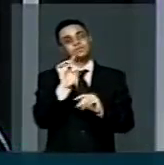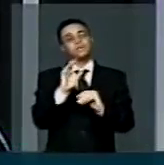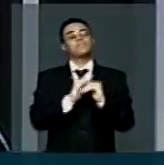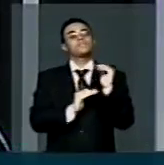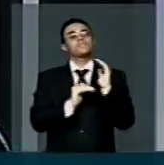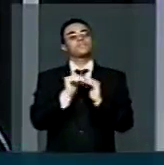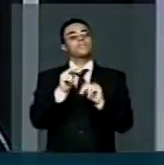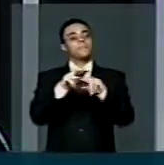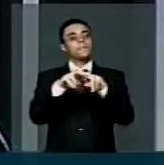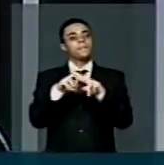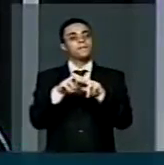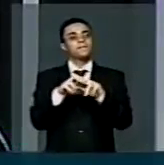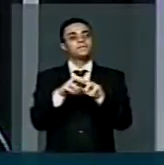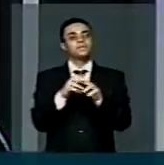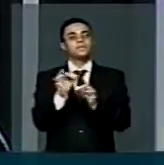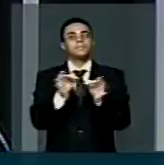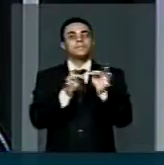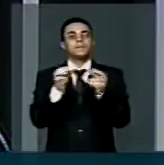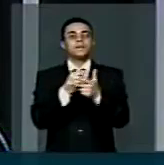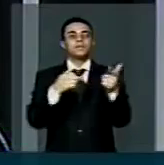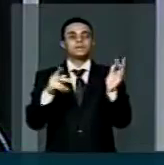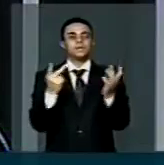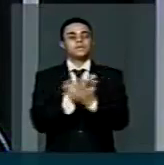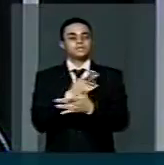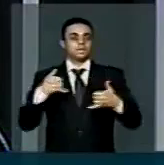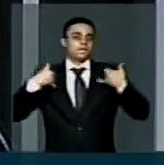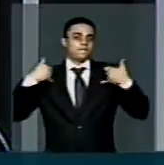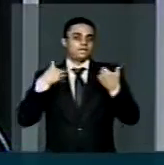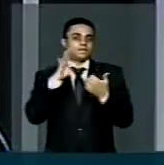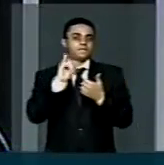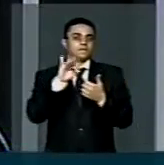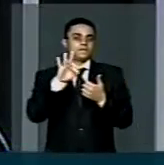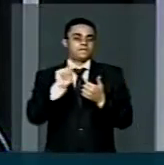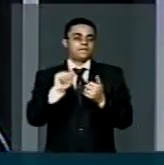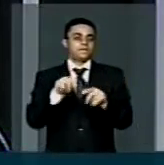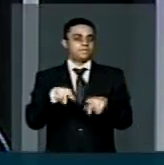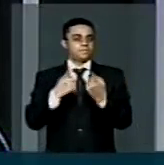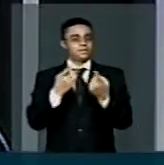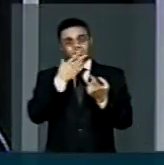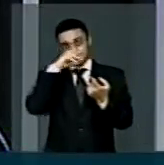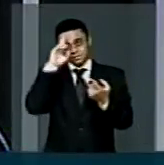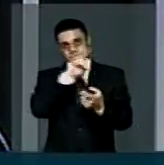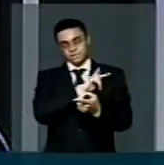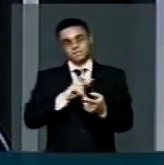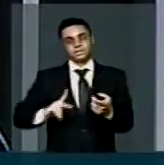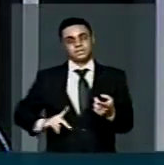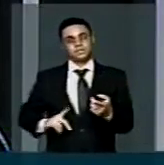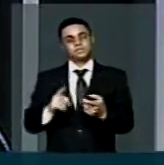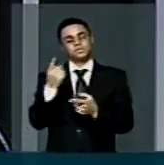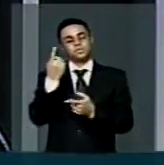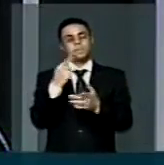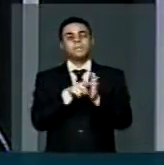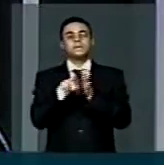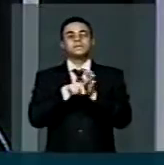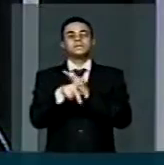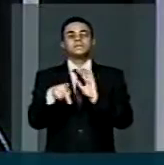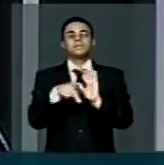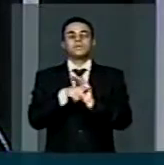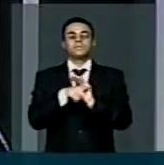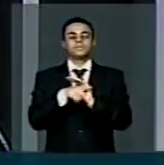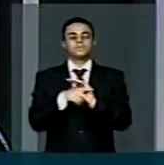aos preparativos para a festa da FIFA. Senhor presidente, um estudo realizado pelo Instituto Brasileiro de Planejamento e